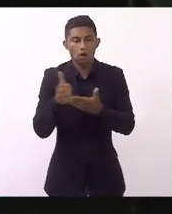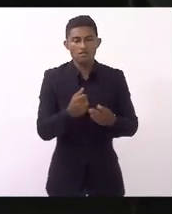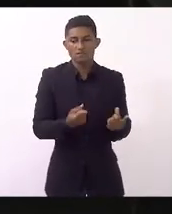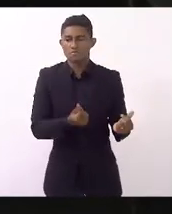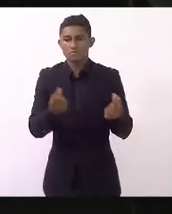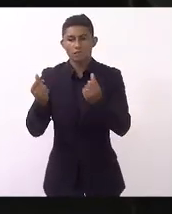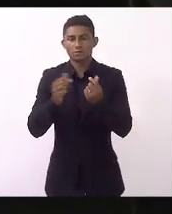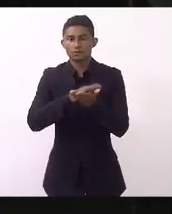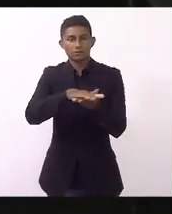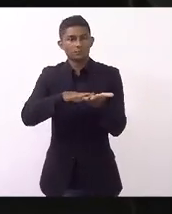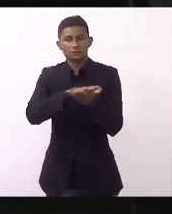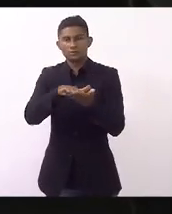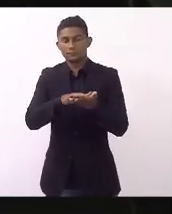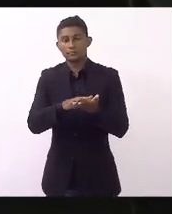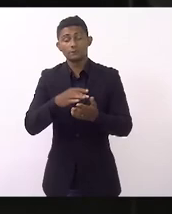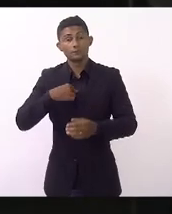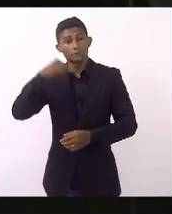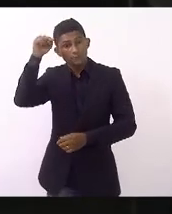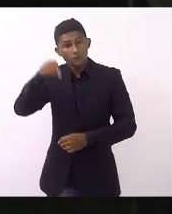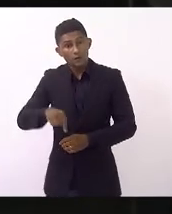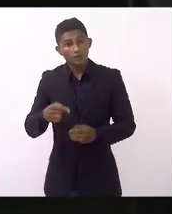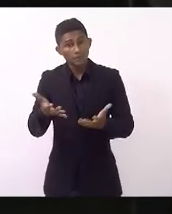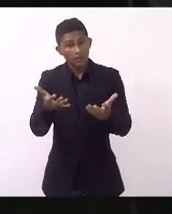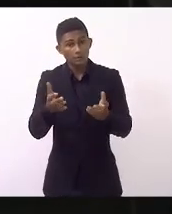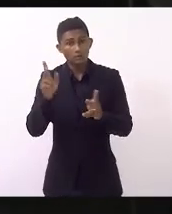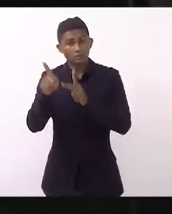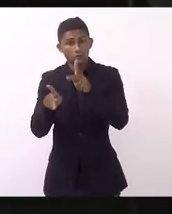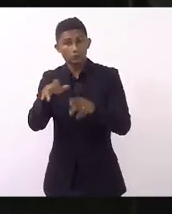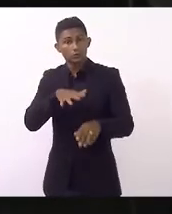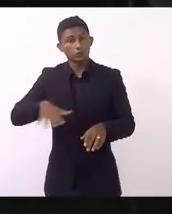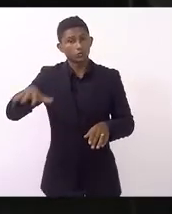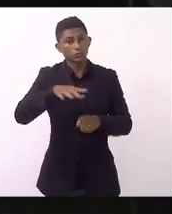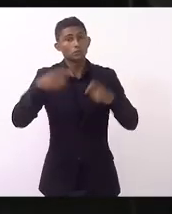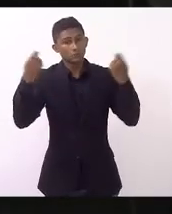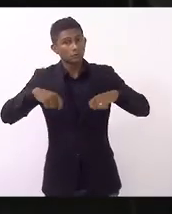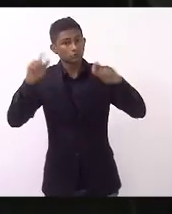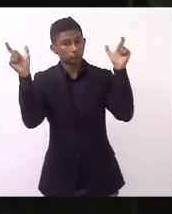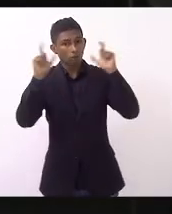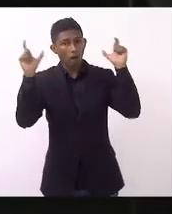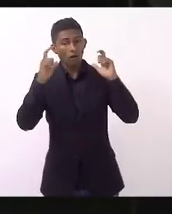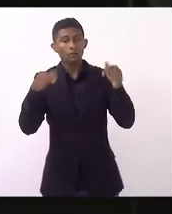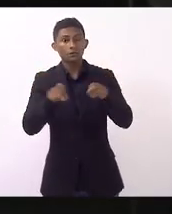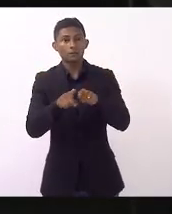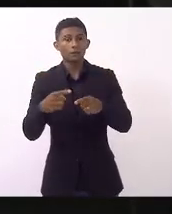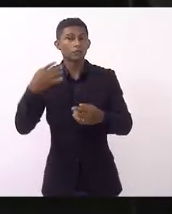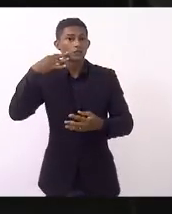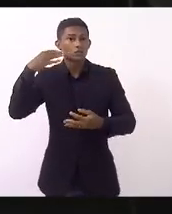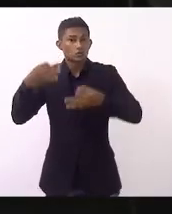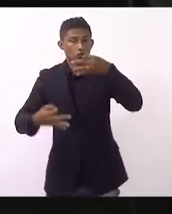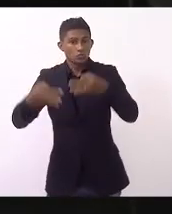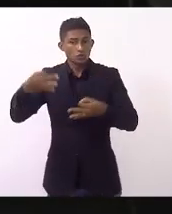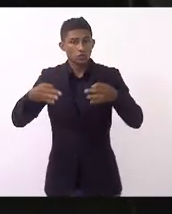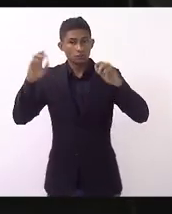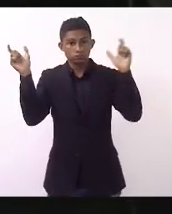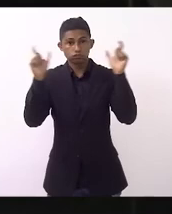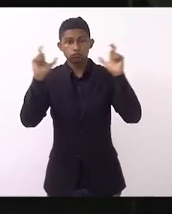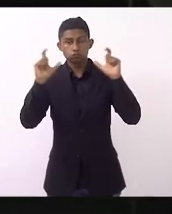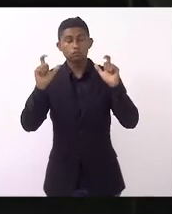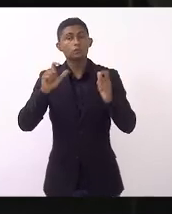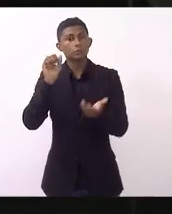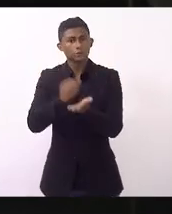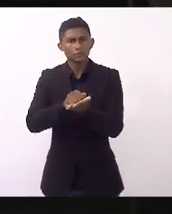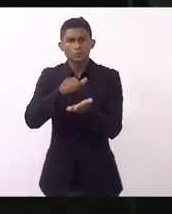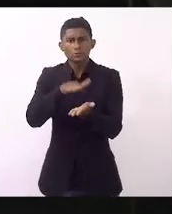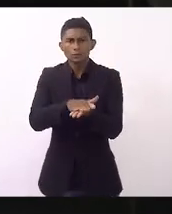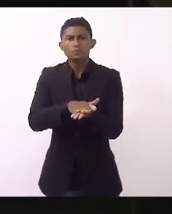fazer com que a população enxergue e também a justiça. É gravíssimo as denúncias que